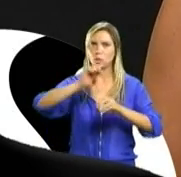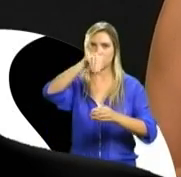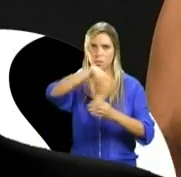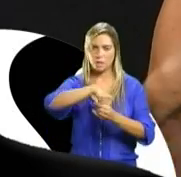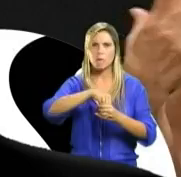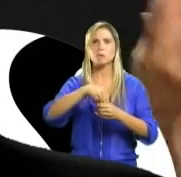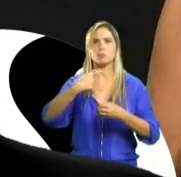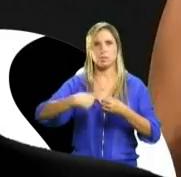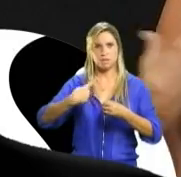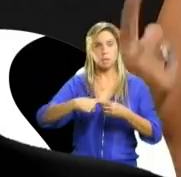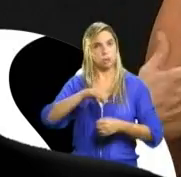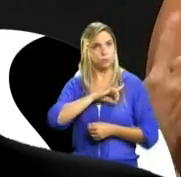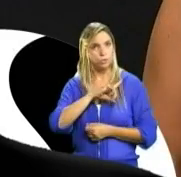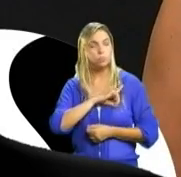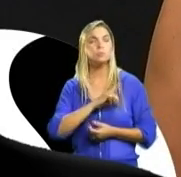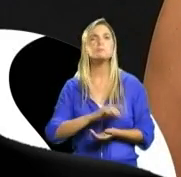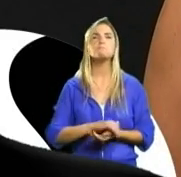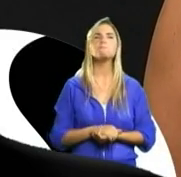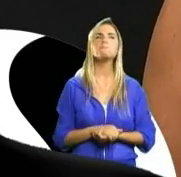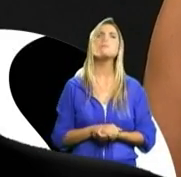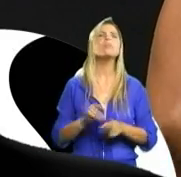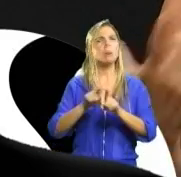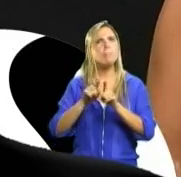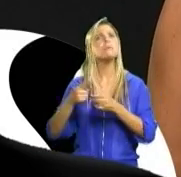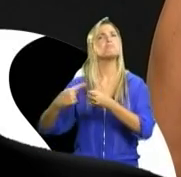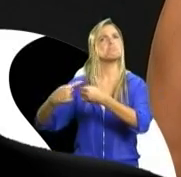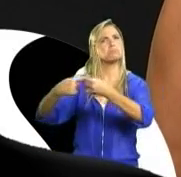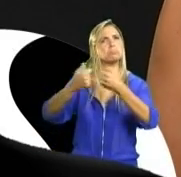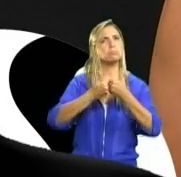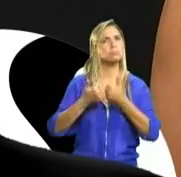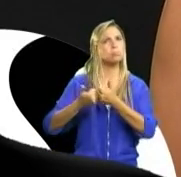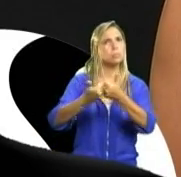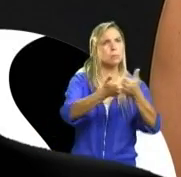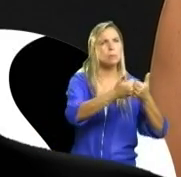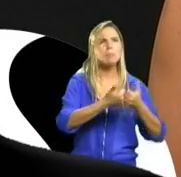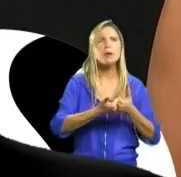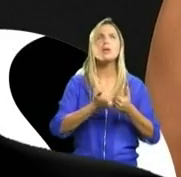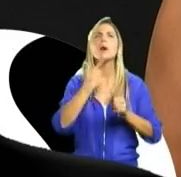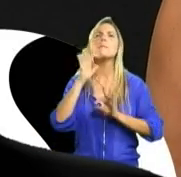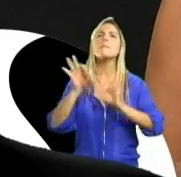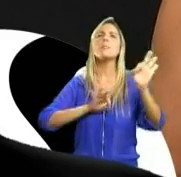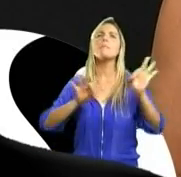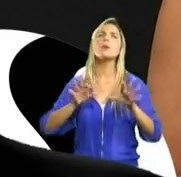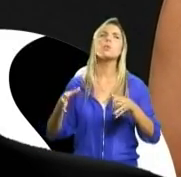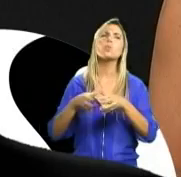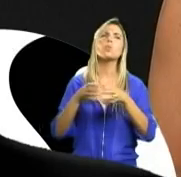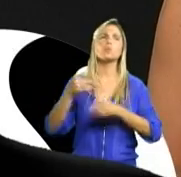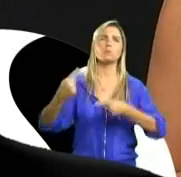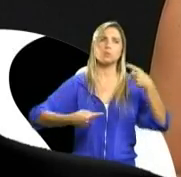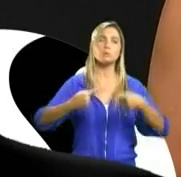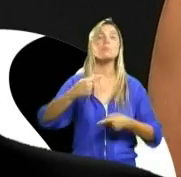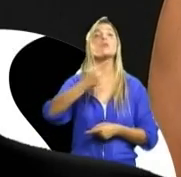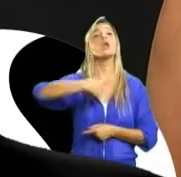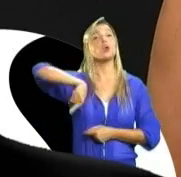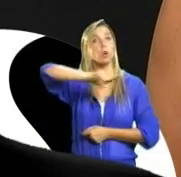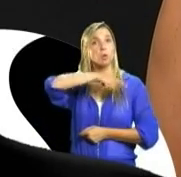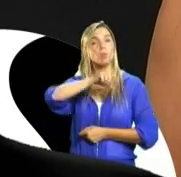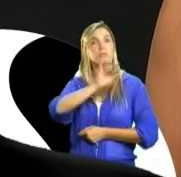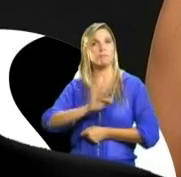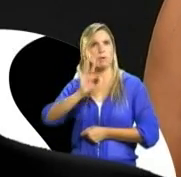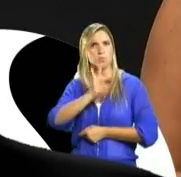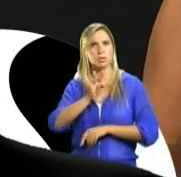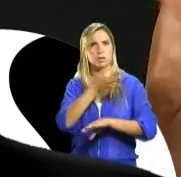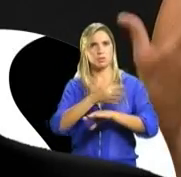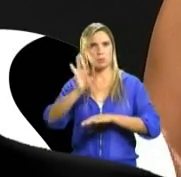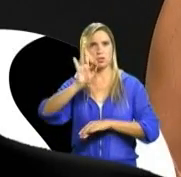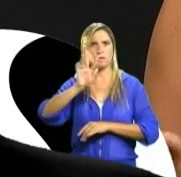município, com municípios da região, para a formação desses núcleos. A FUNED participou,